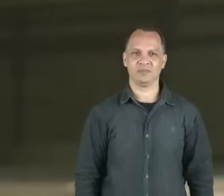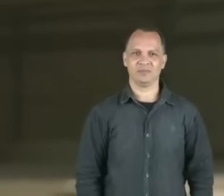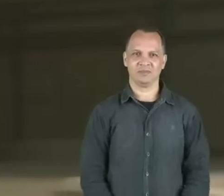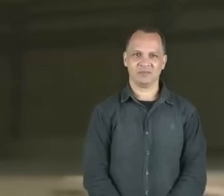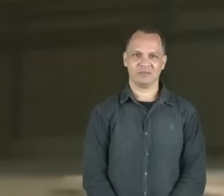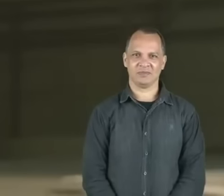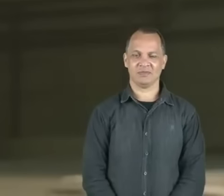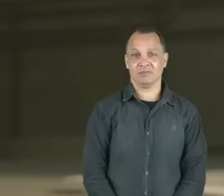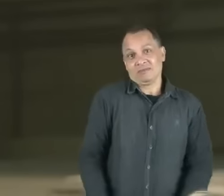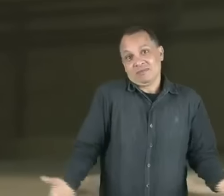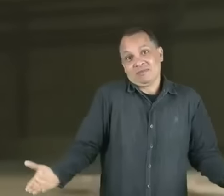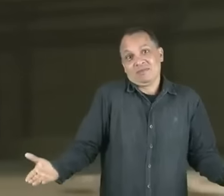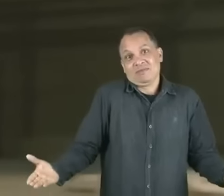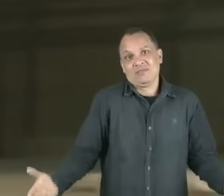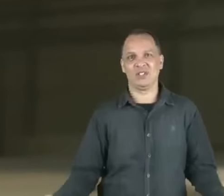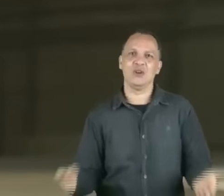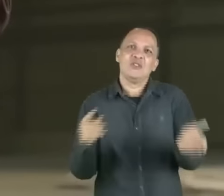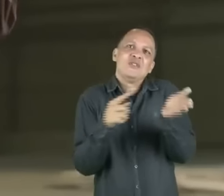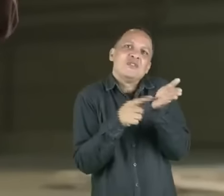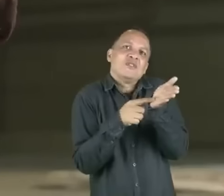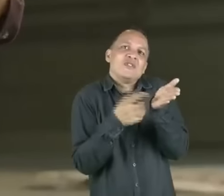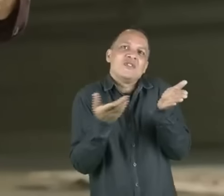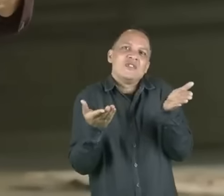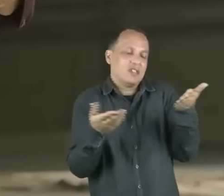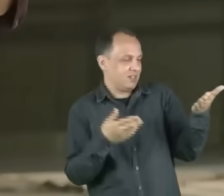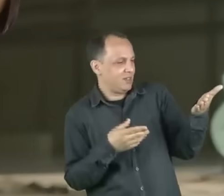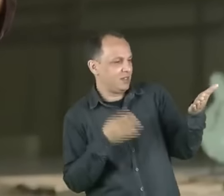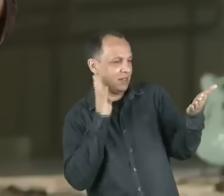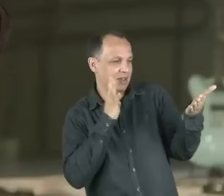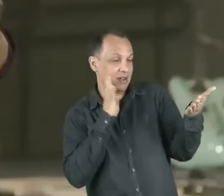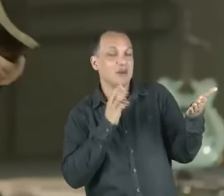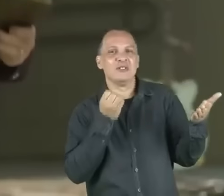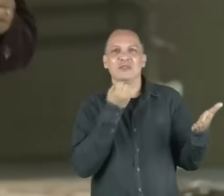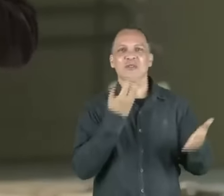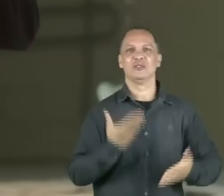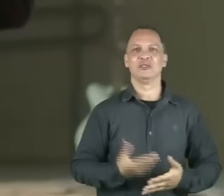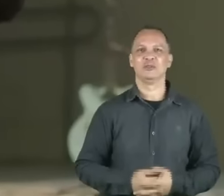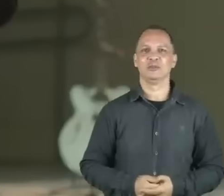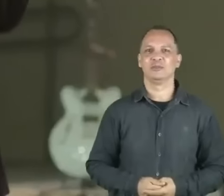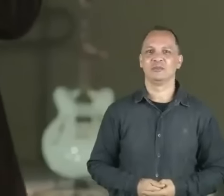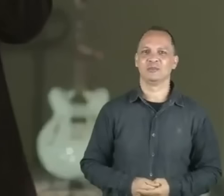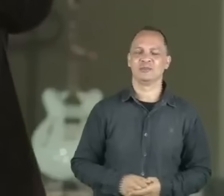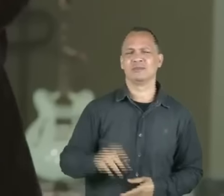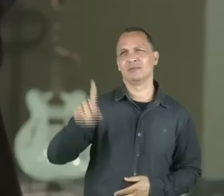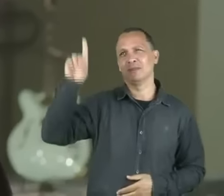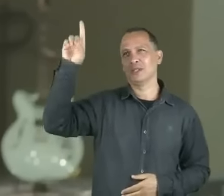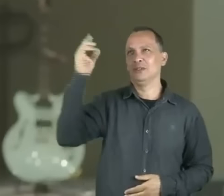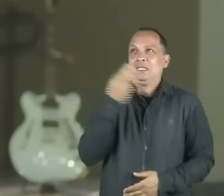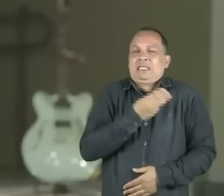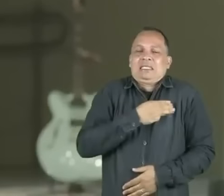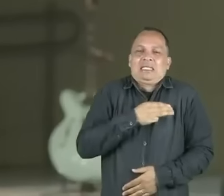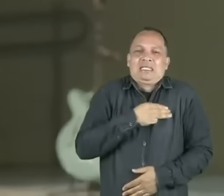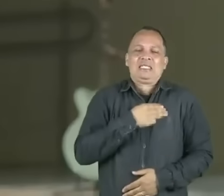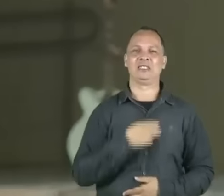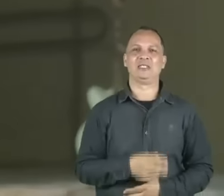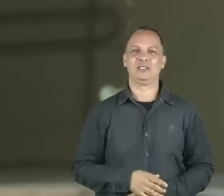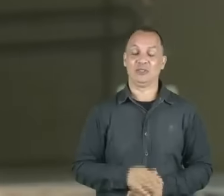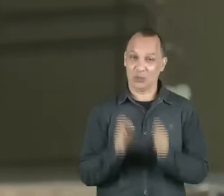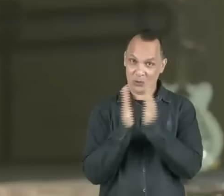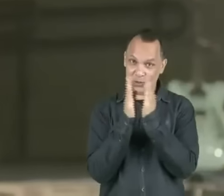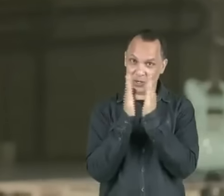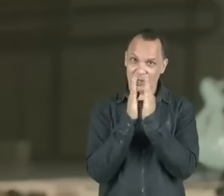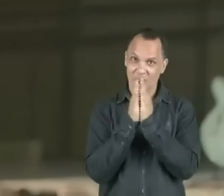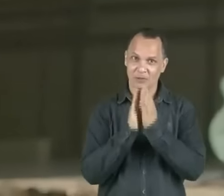Ah sei lá acho que deu certo obrigada tá senhor misericórdia de nós vamos